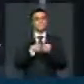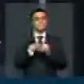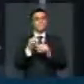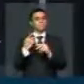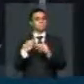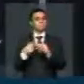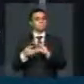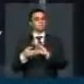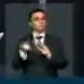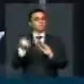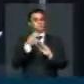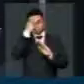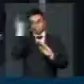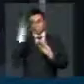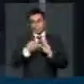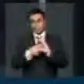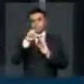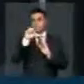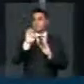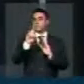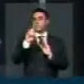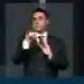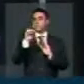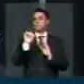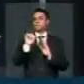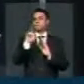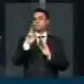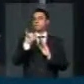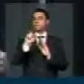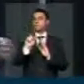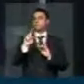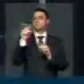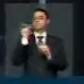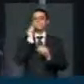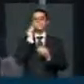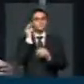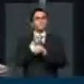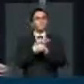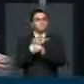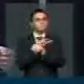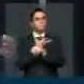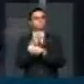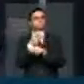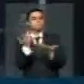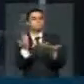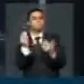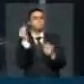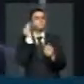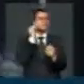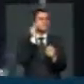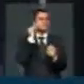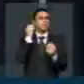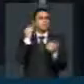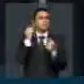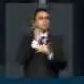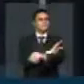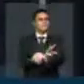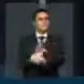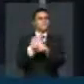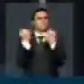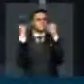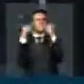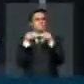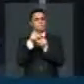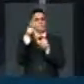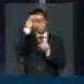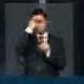do sedentarismo e buscar a atividade física, a atividade mental das pessoas.